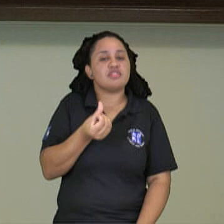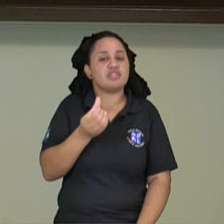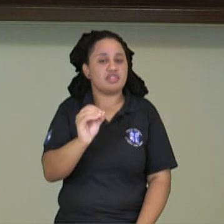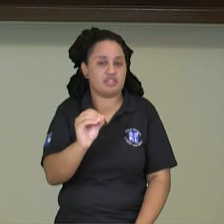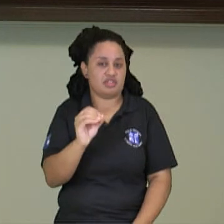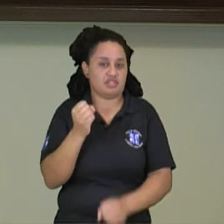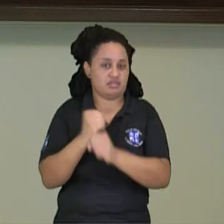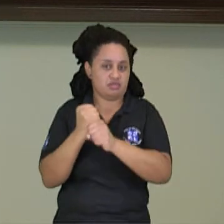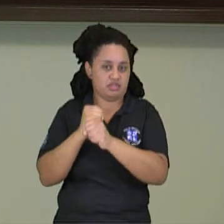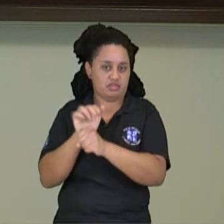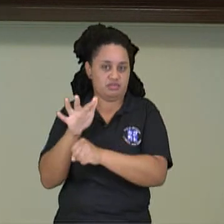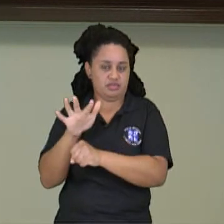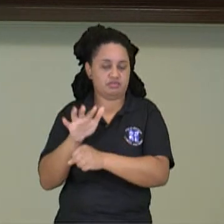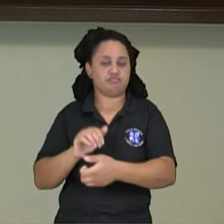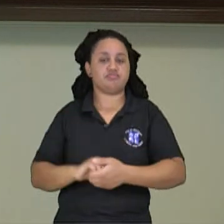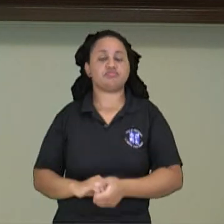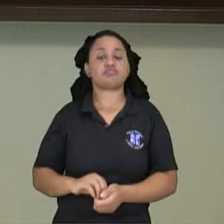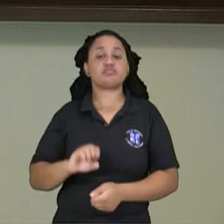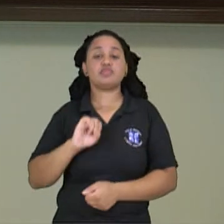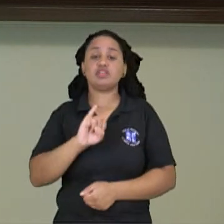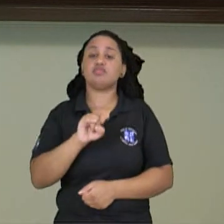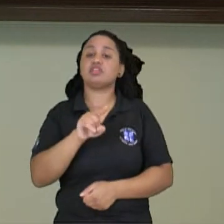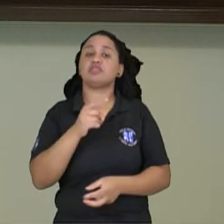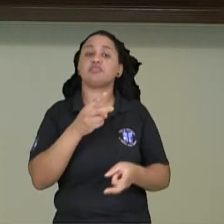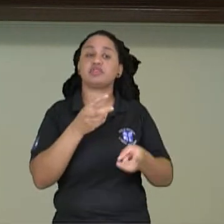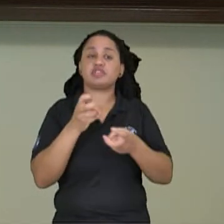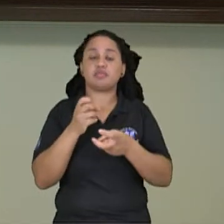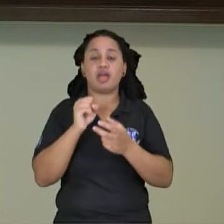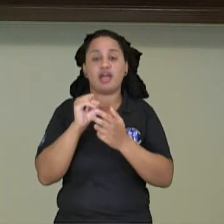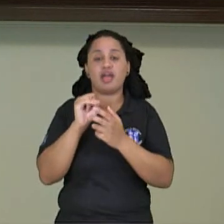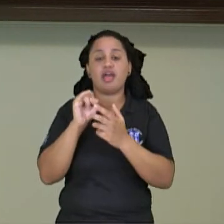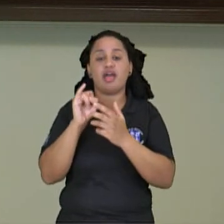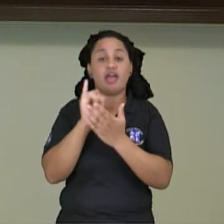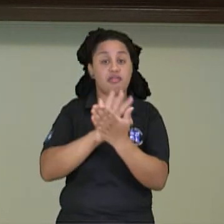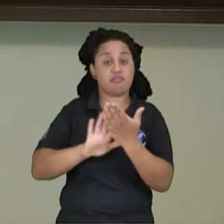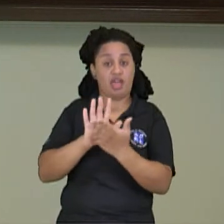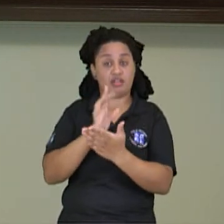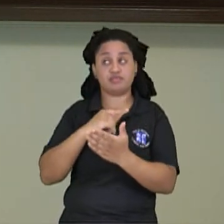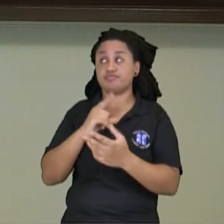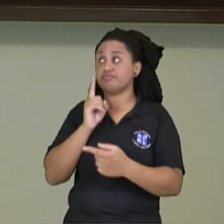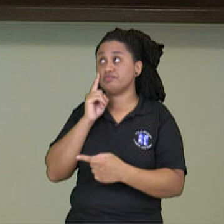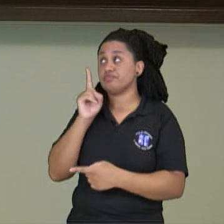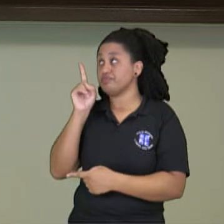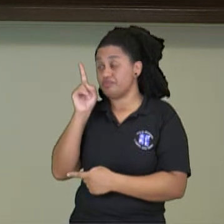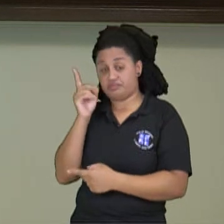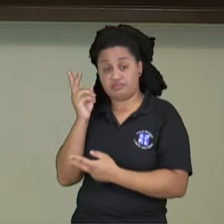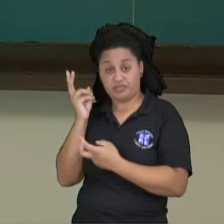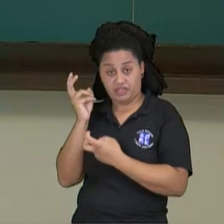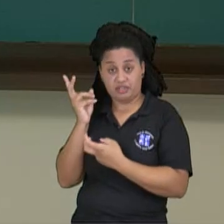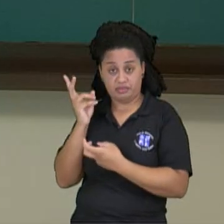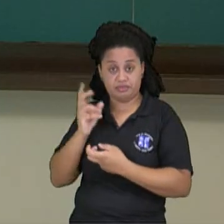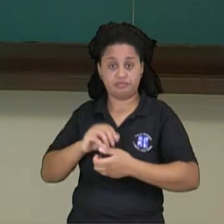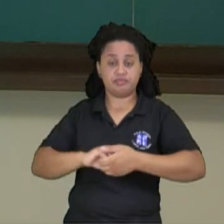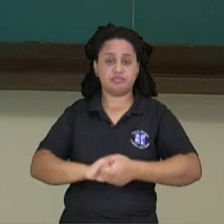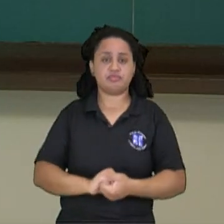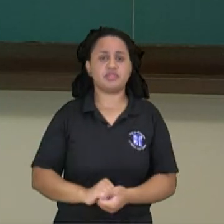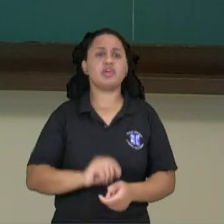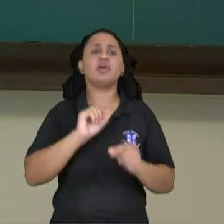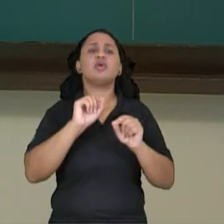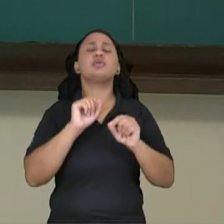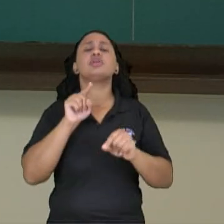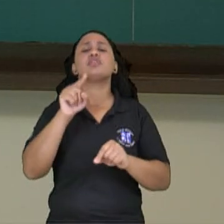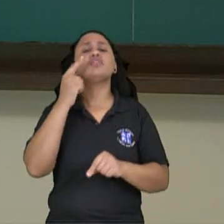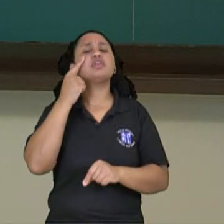1960, né? Se você olhar nessa figura que eu trouxe, nessa imagem, o que você vê